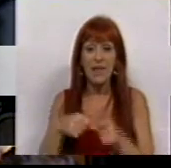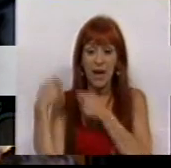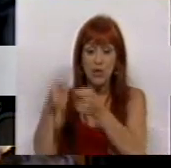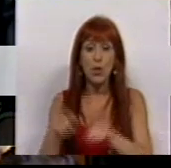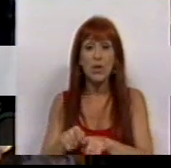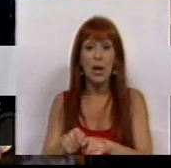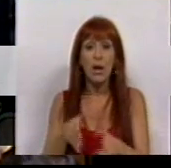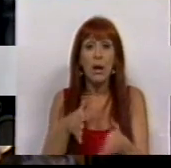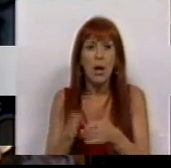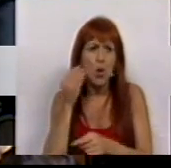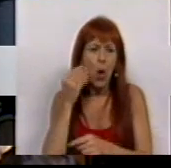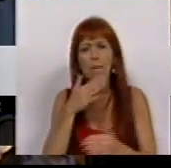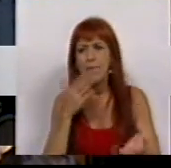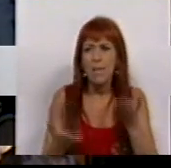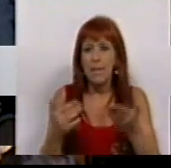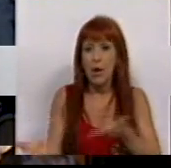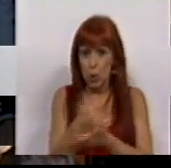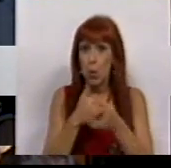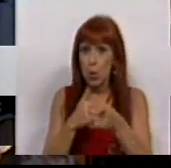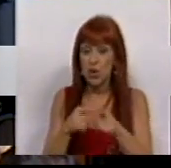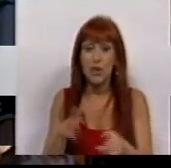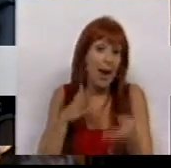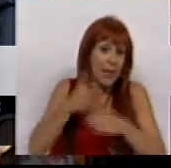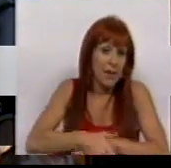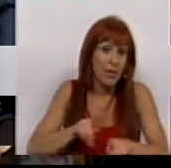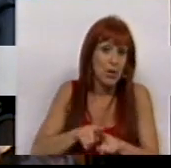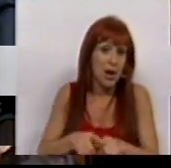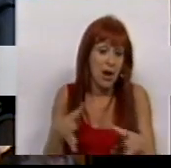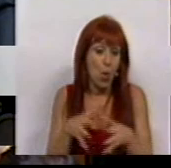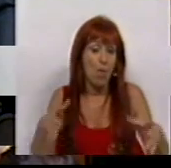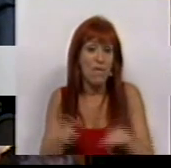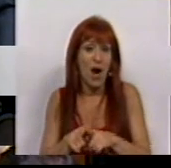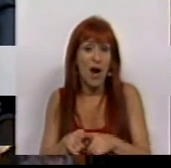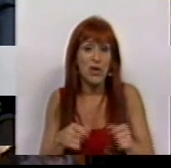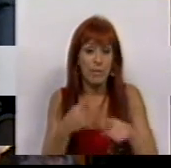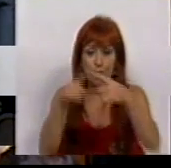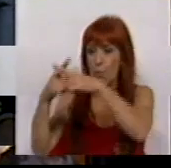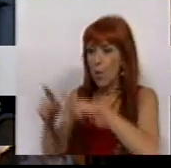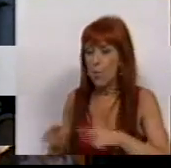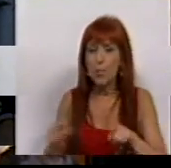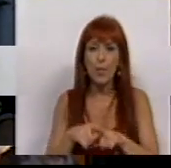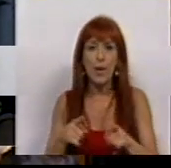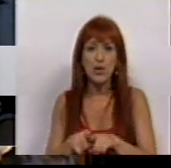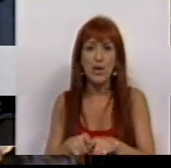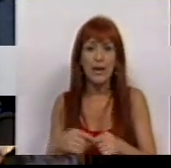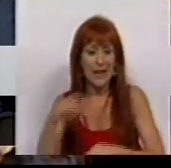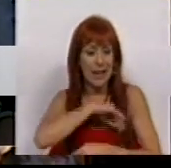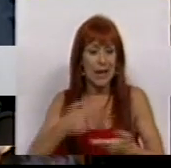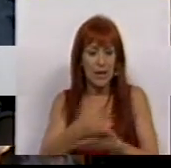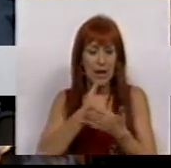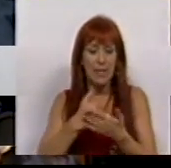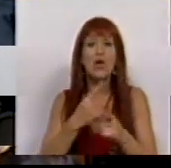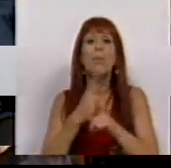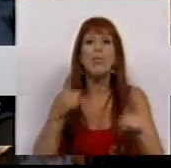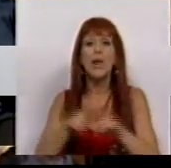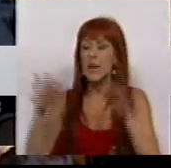a que utiliza de forma mais equilibrada os recursos, quer através de uma vasta diversificação cultural e de rendimentos, quer também